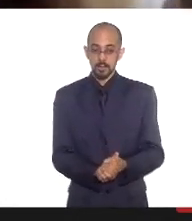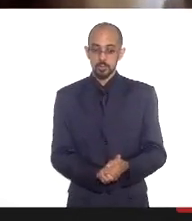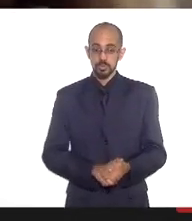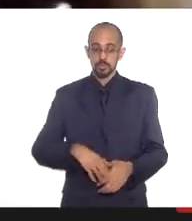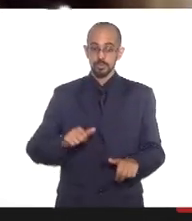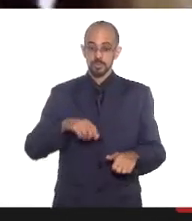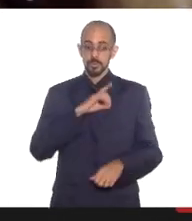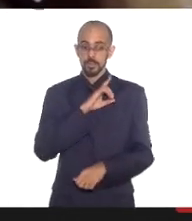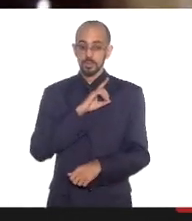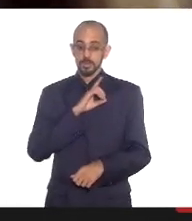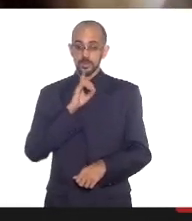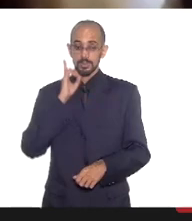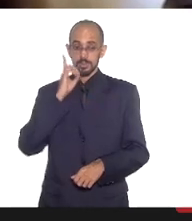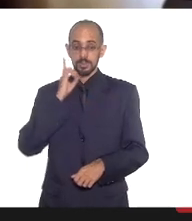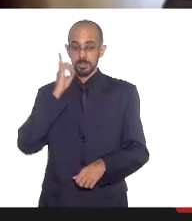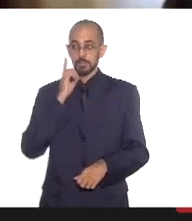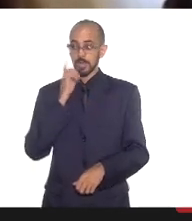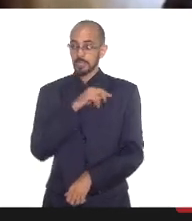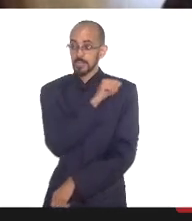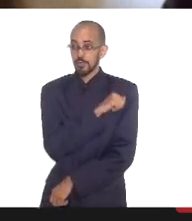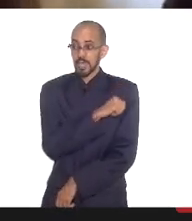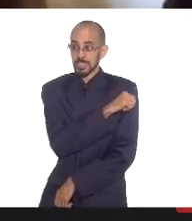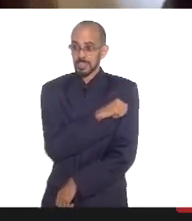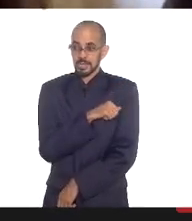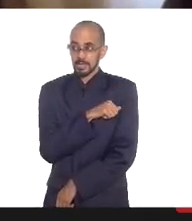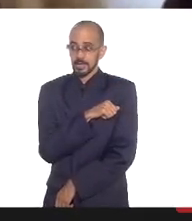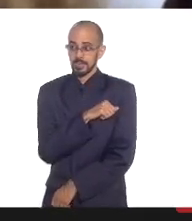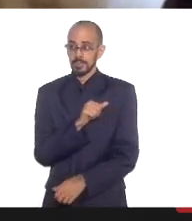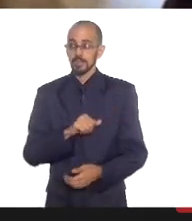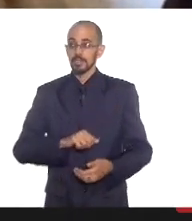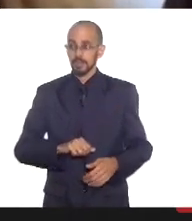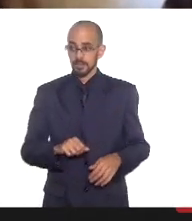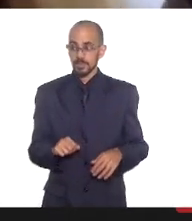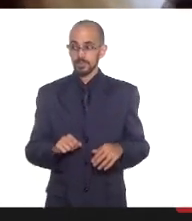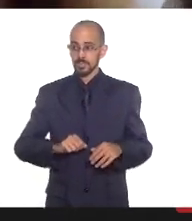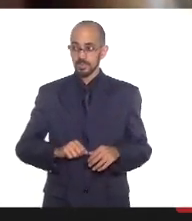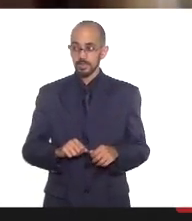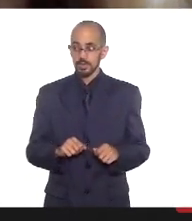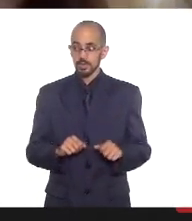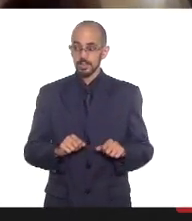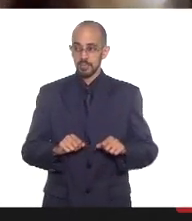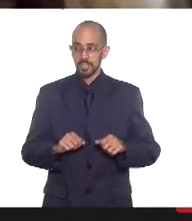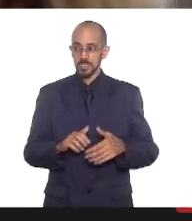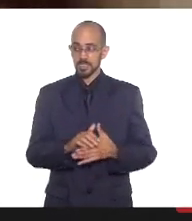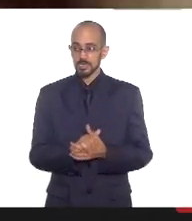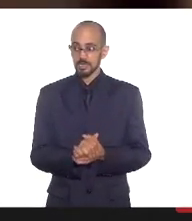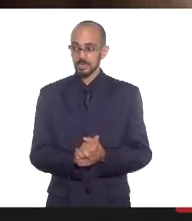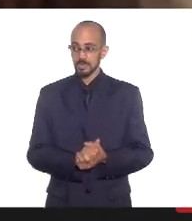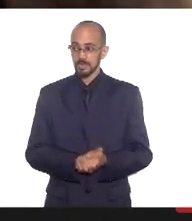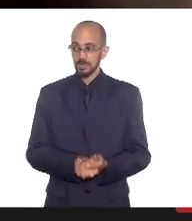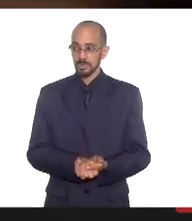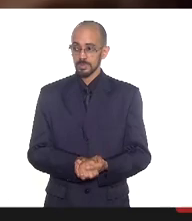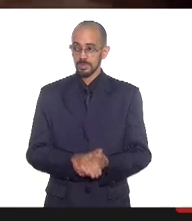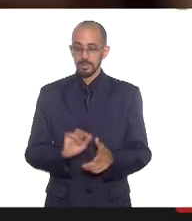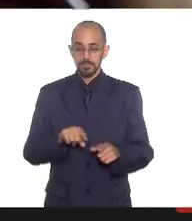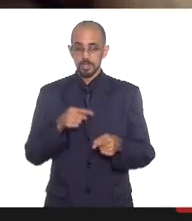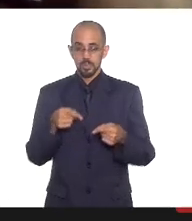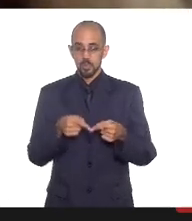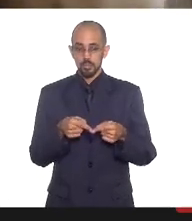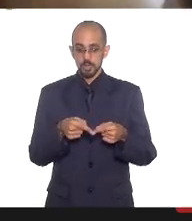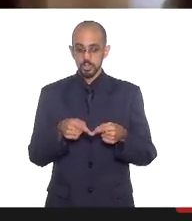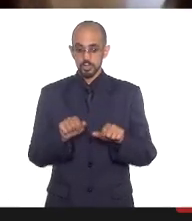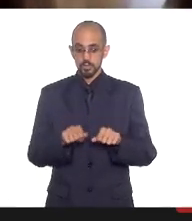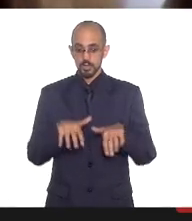tá bom tempo todos e parabéns pelo objetivo dessa audiência